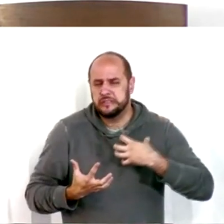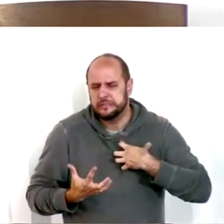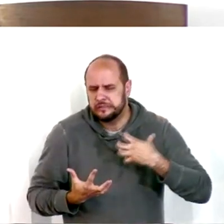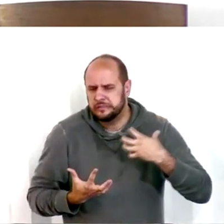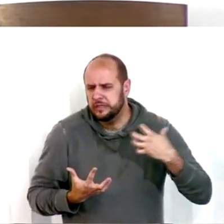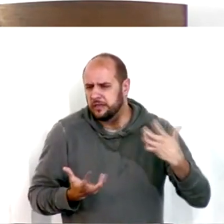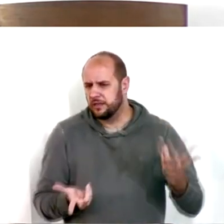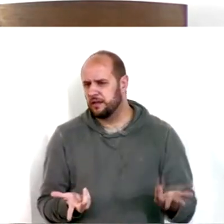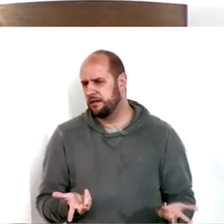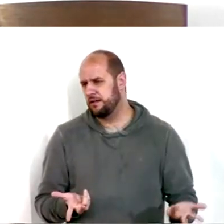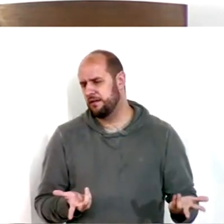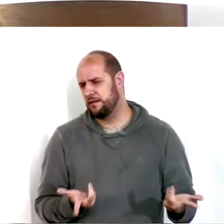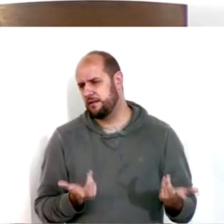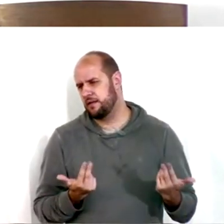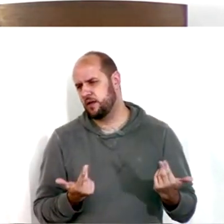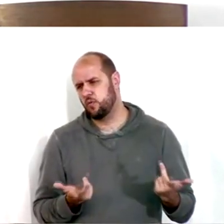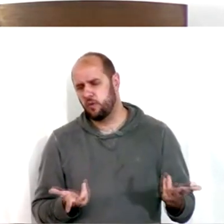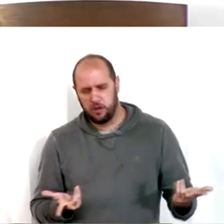ela